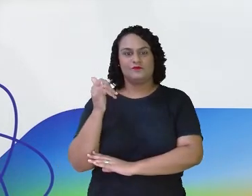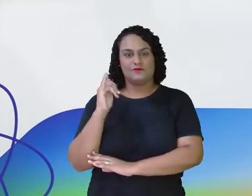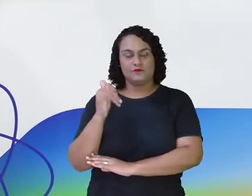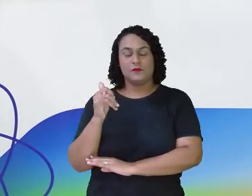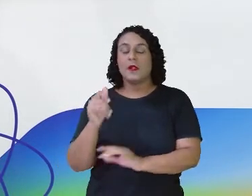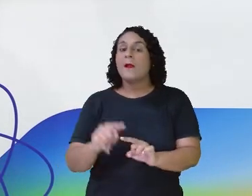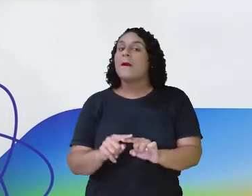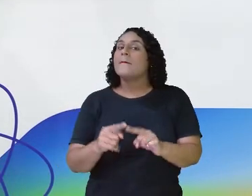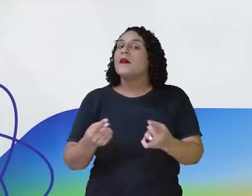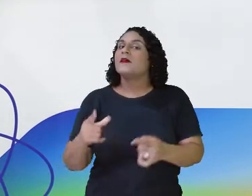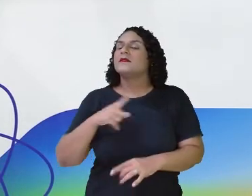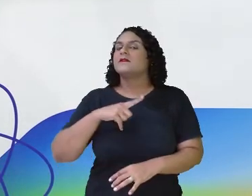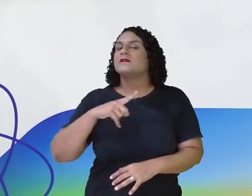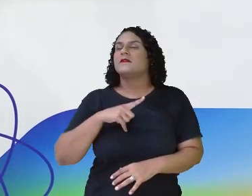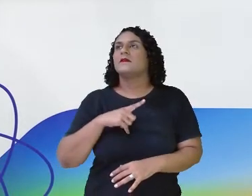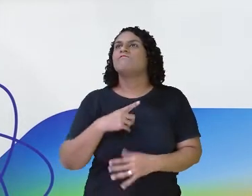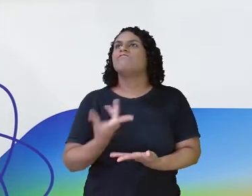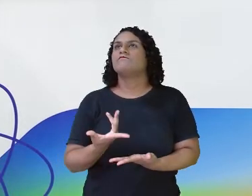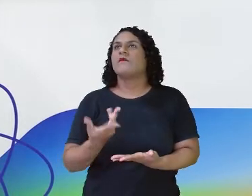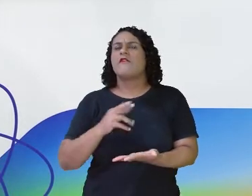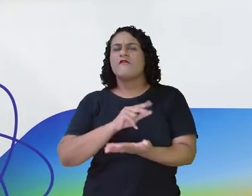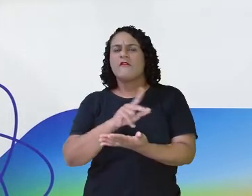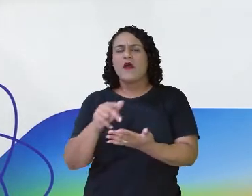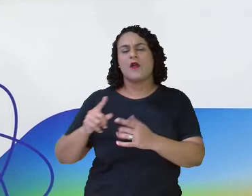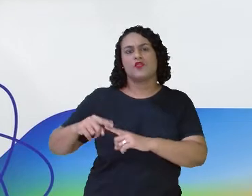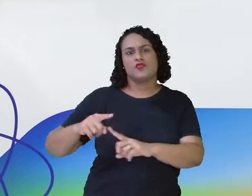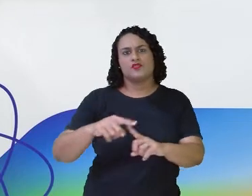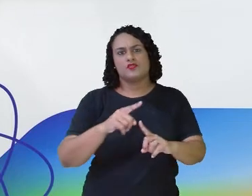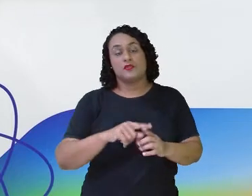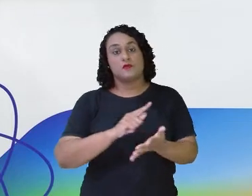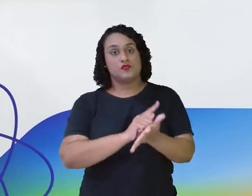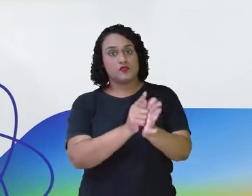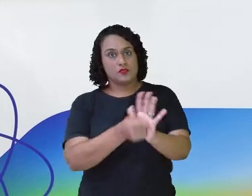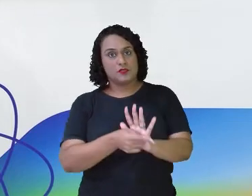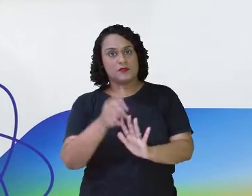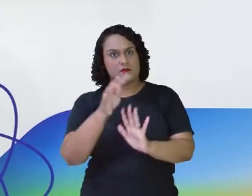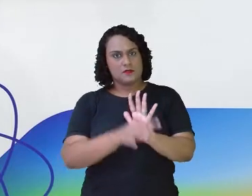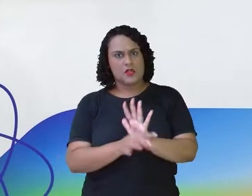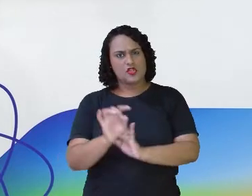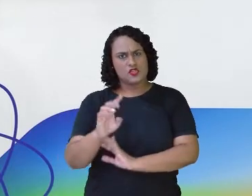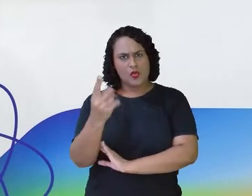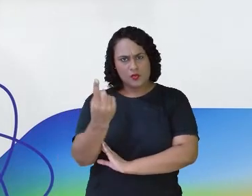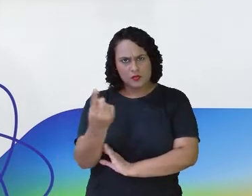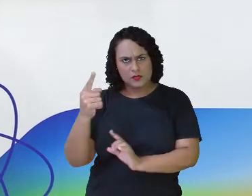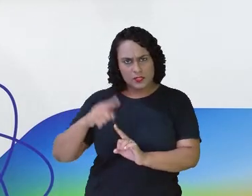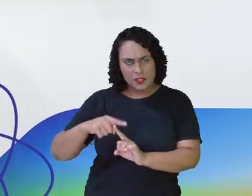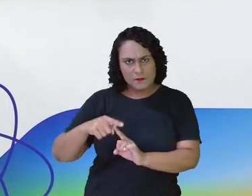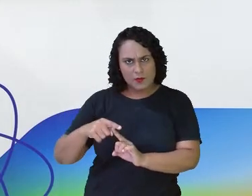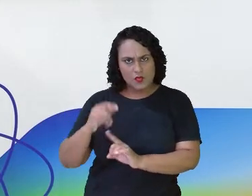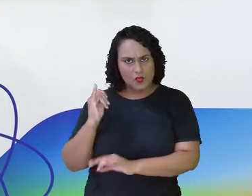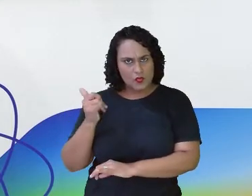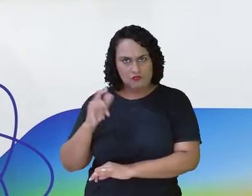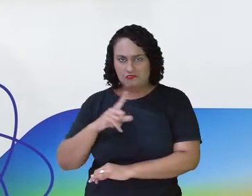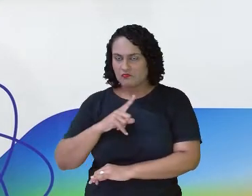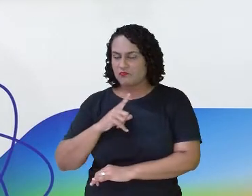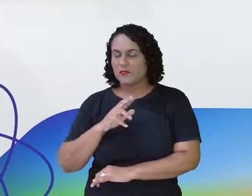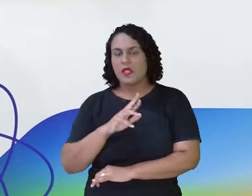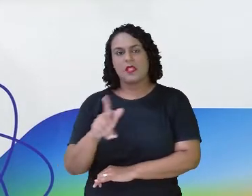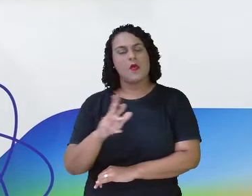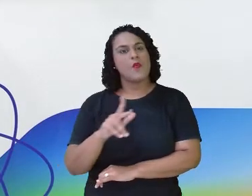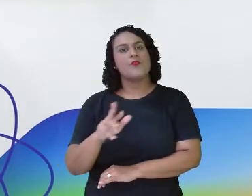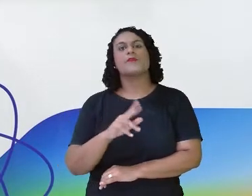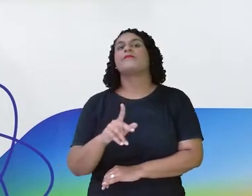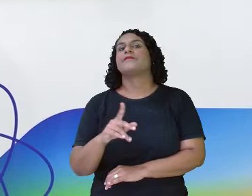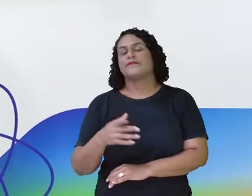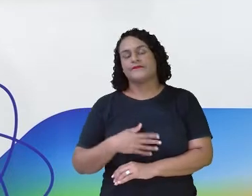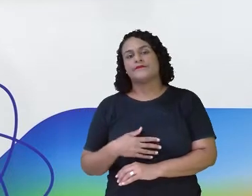que existem muitos tipos desse gênero textual, não existe um único tipo de conto. Então, cada dia será